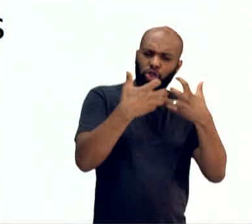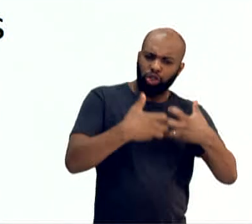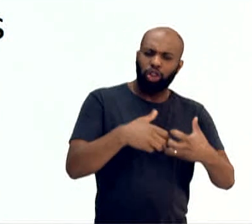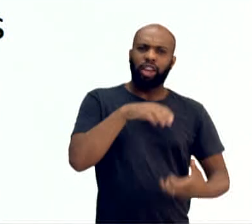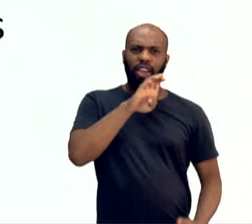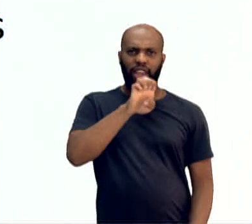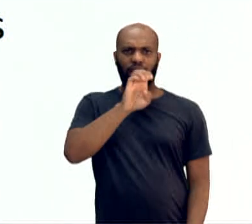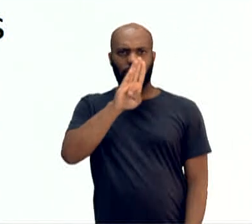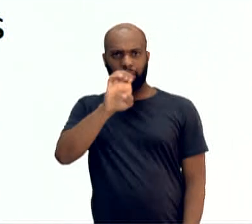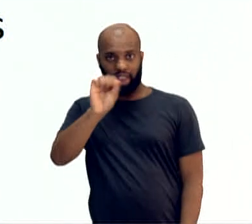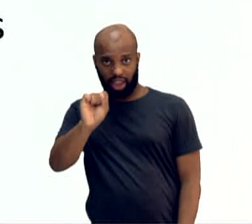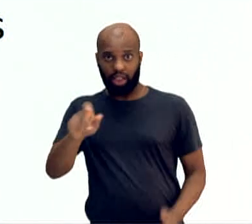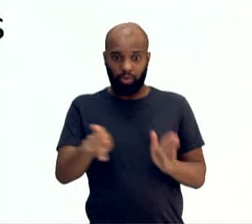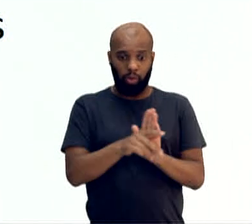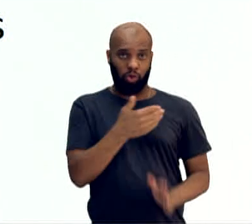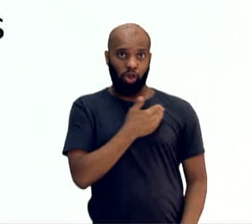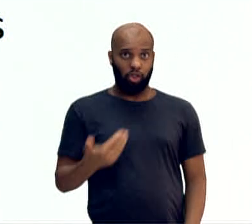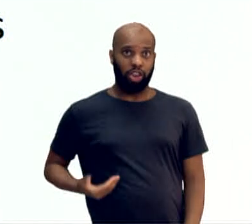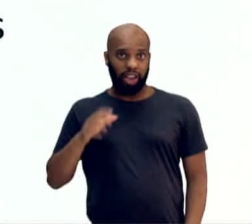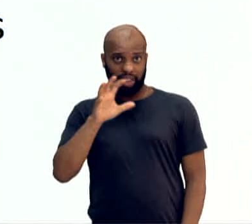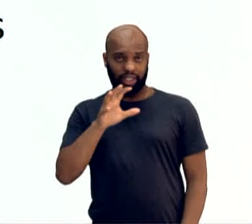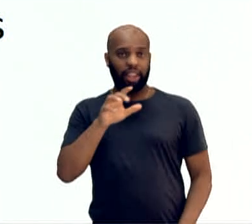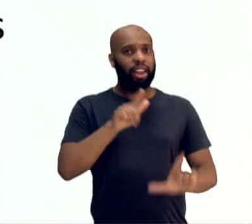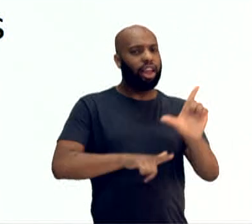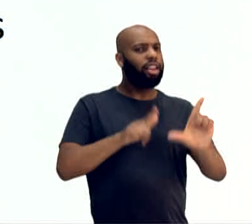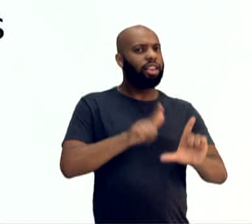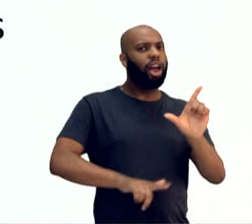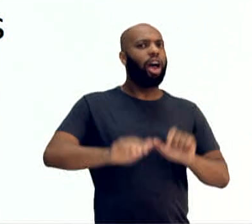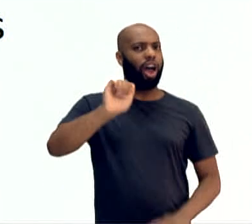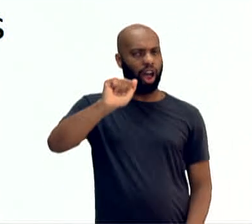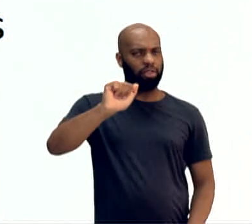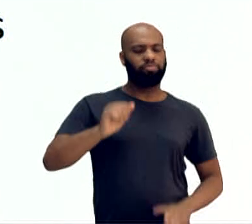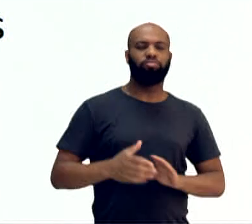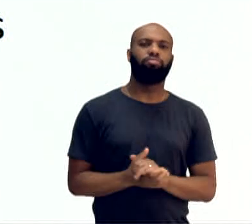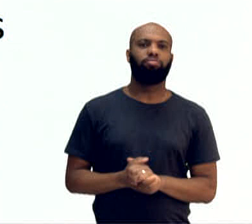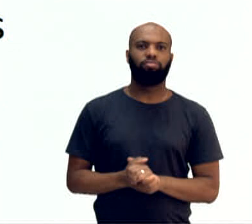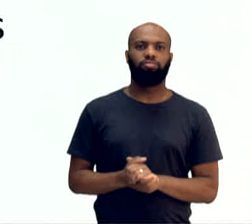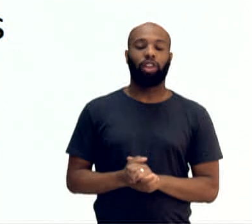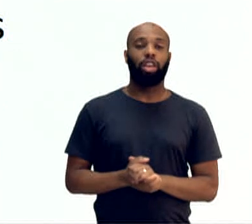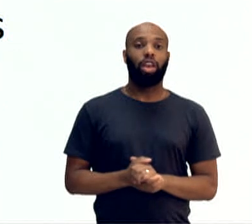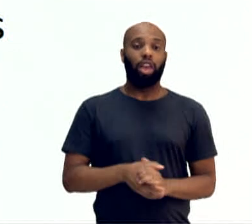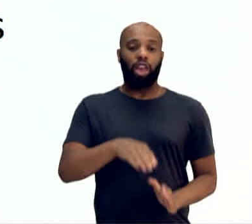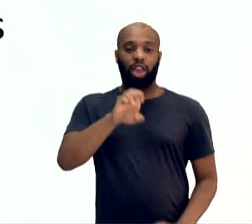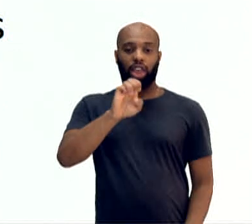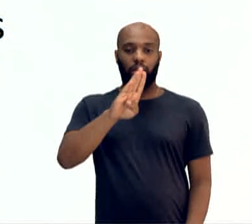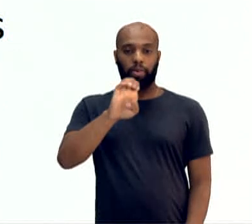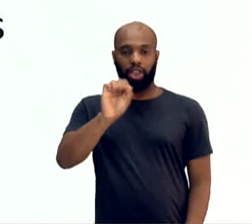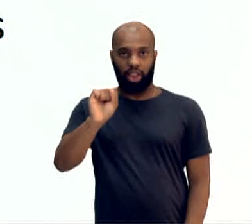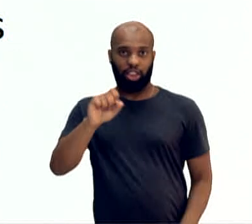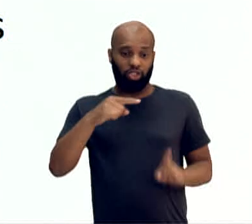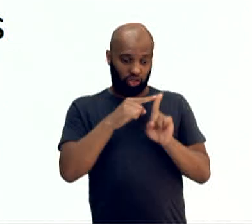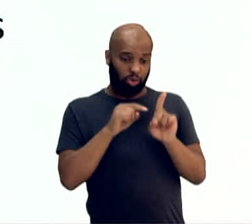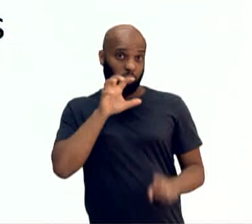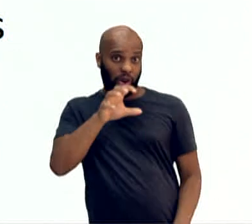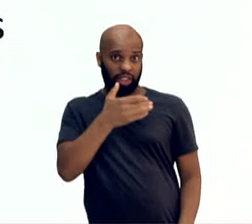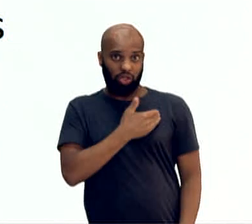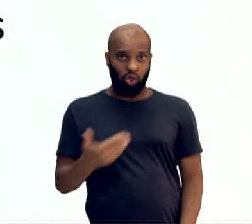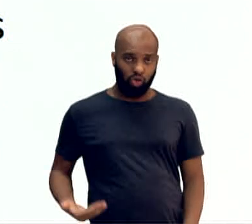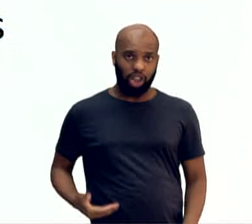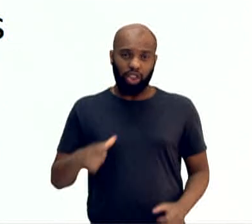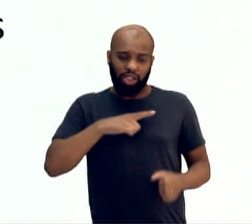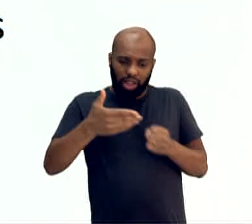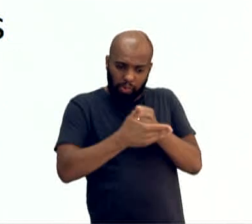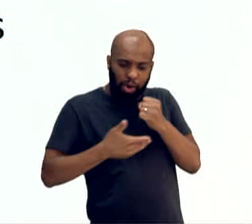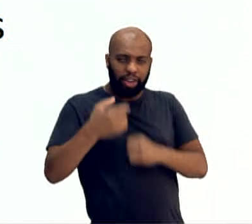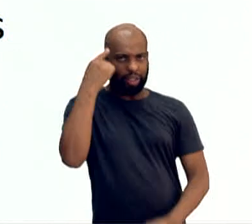social, argumenta-se que... Letra A. O Estado do bem-estar social fundamenta-se em um pensamento